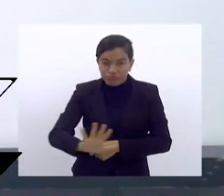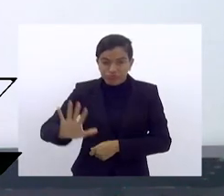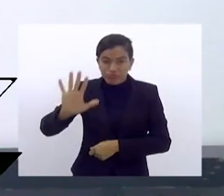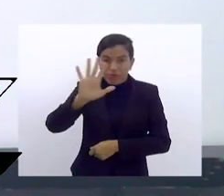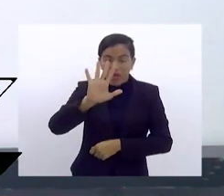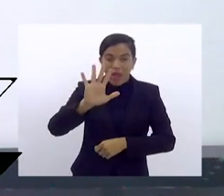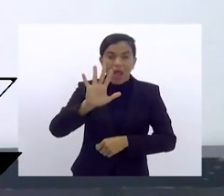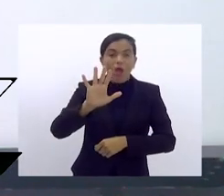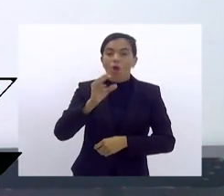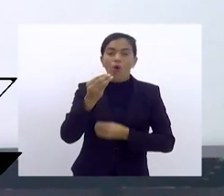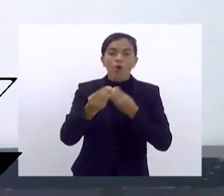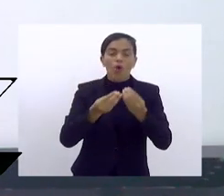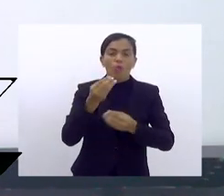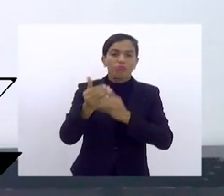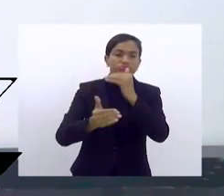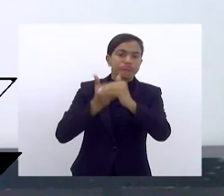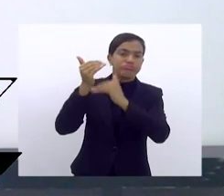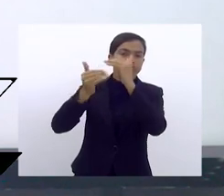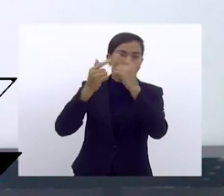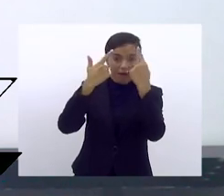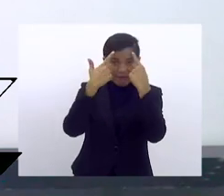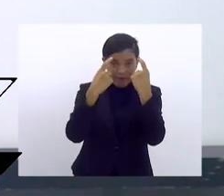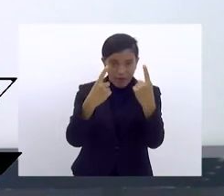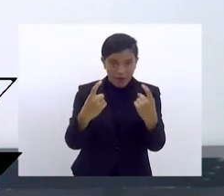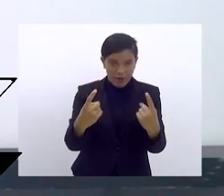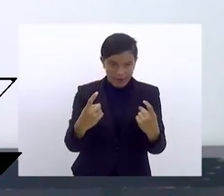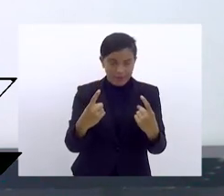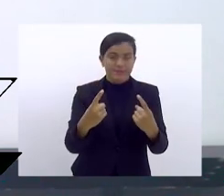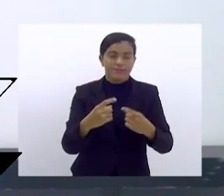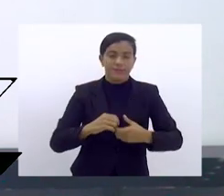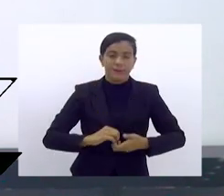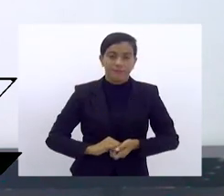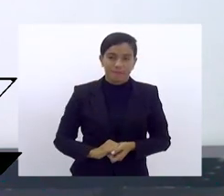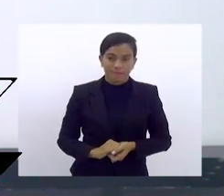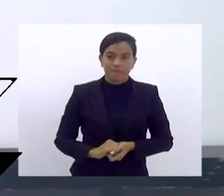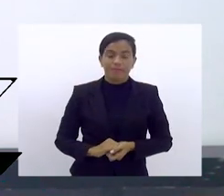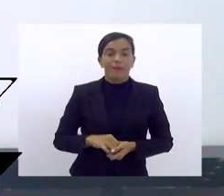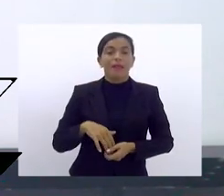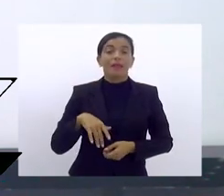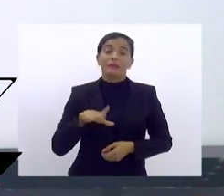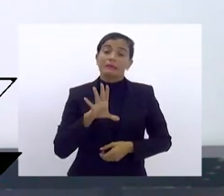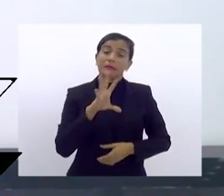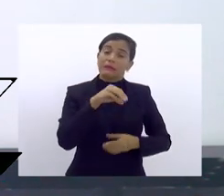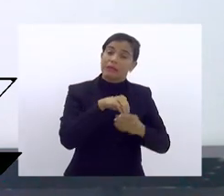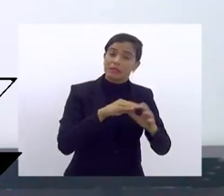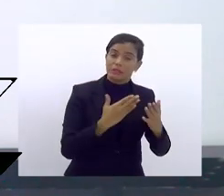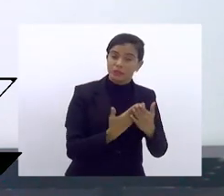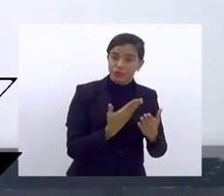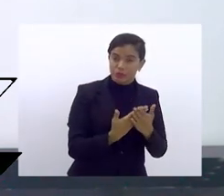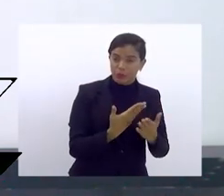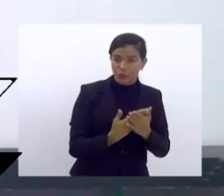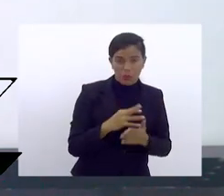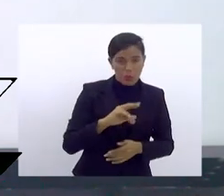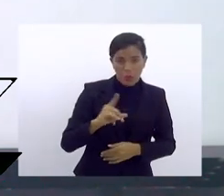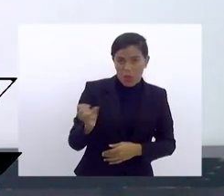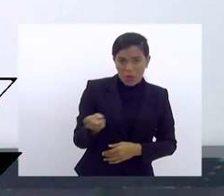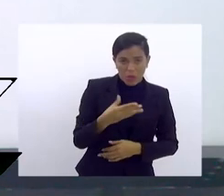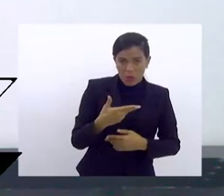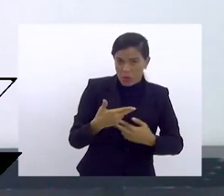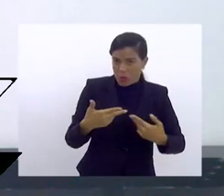violência sucessiva nos limites das escolas não é um fenômeno novo